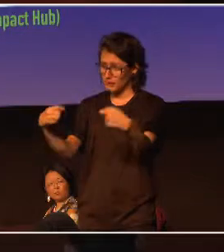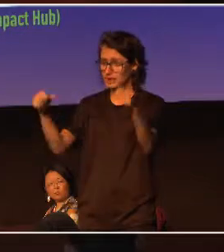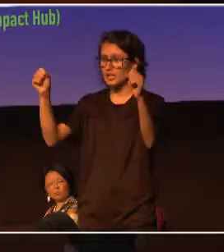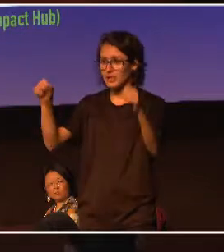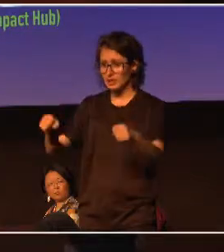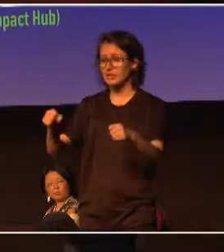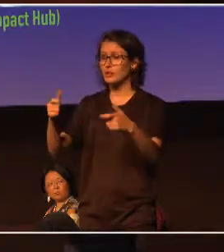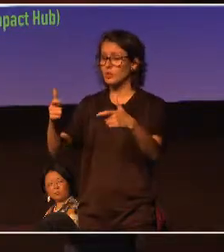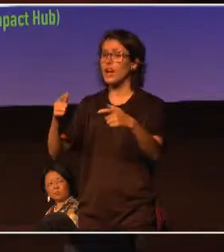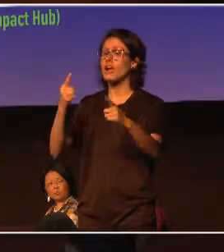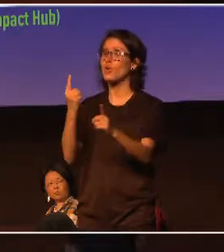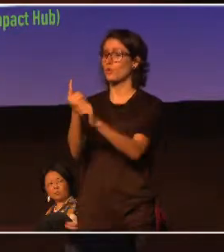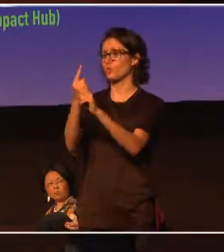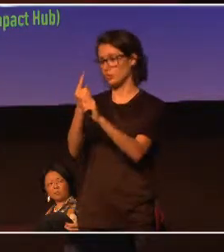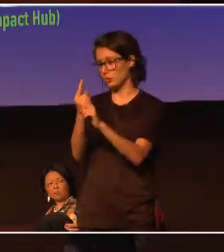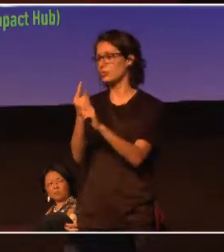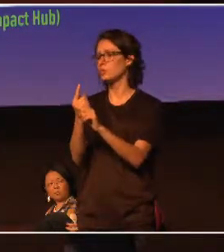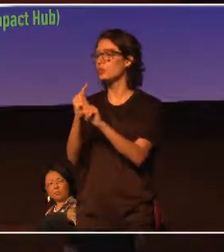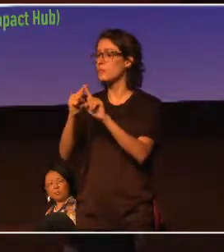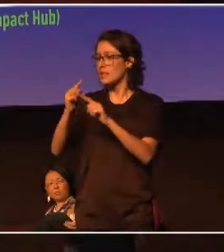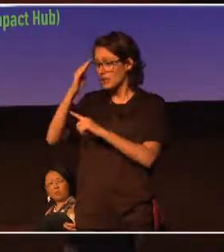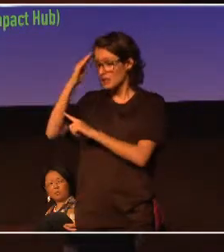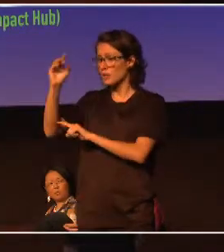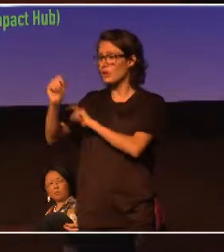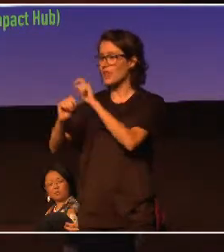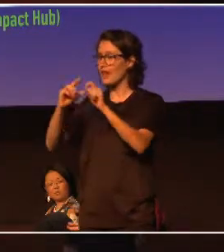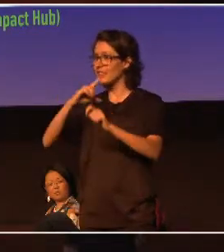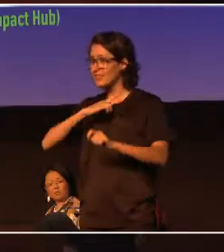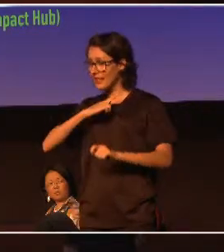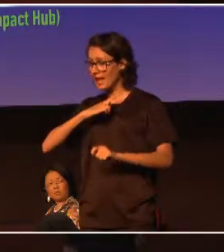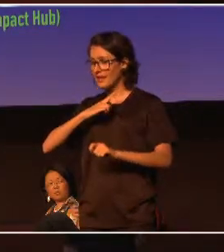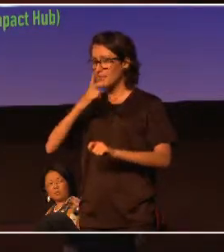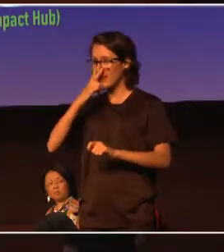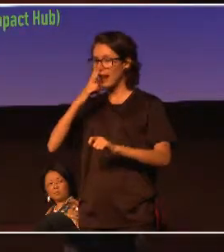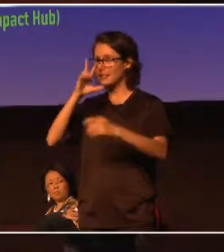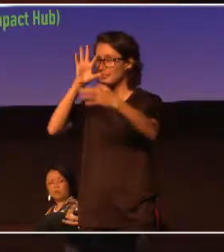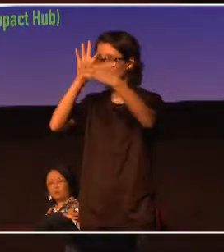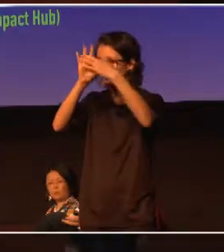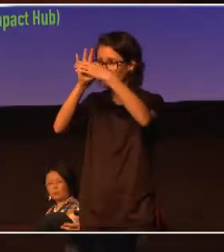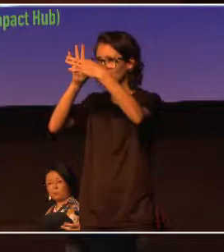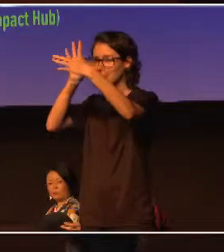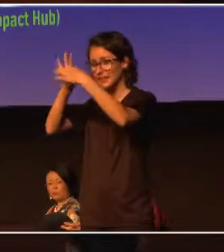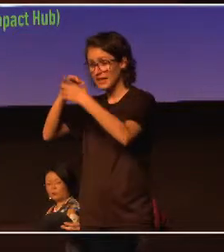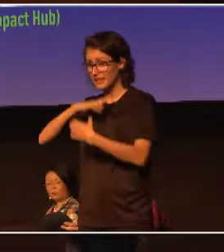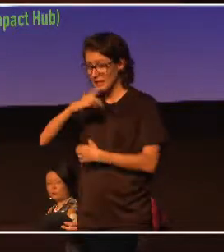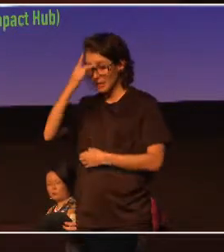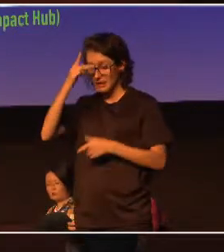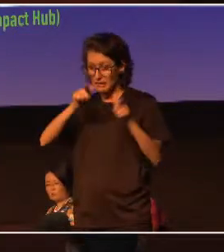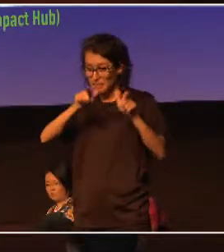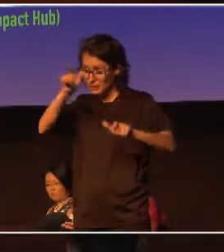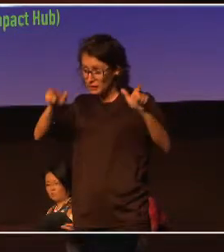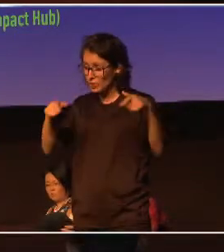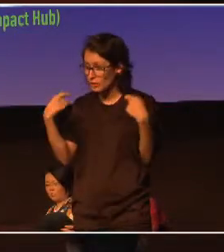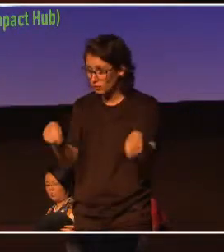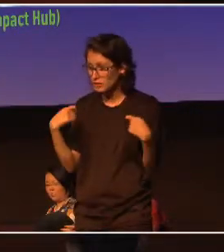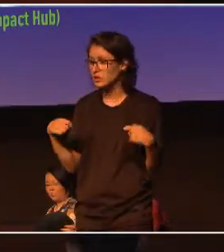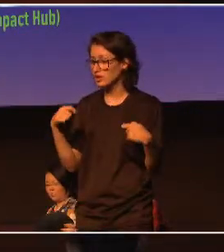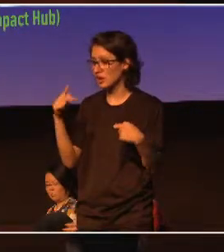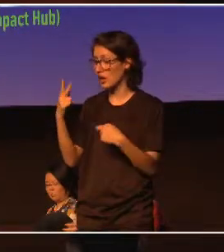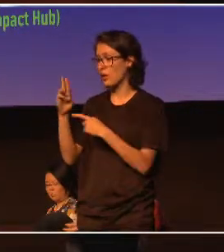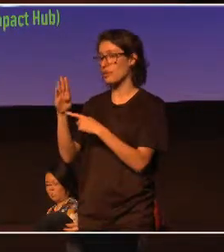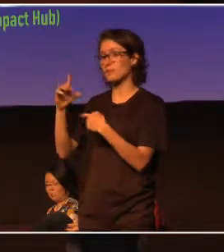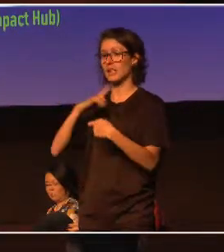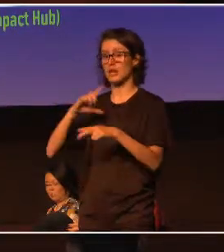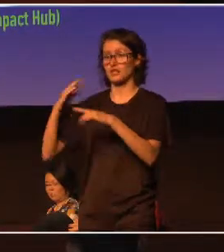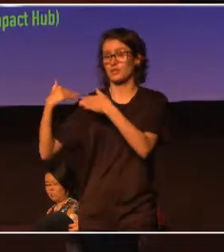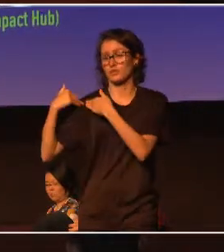se encontrar depois. Mas o principal existe uma comunidade, tem gente que precisa disso, o Hub tem uma função aí